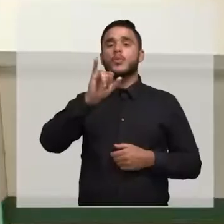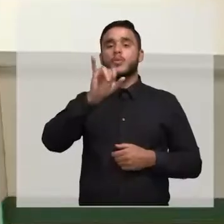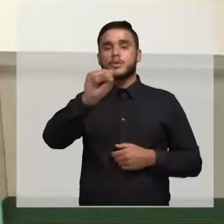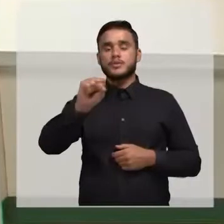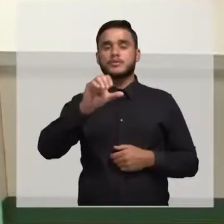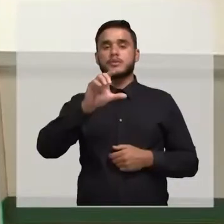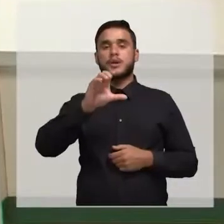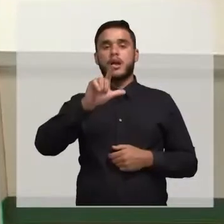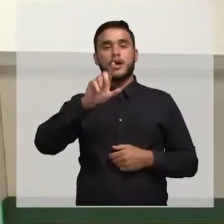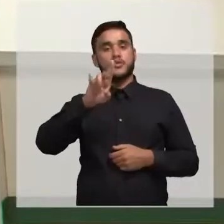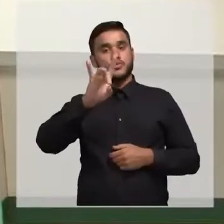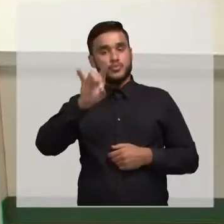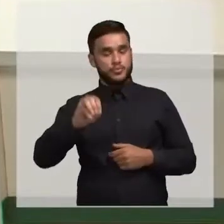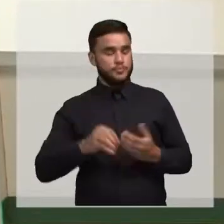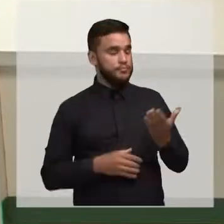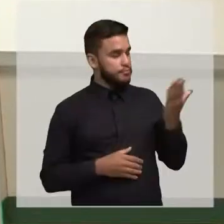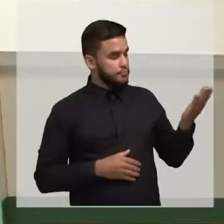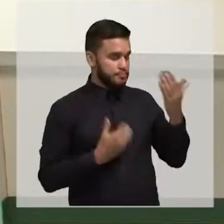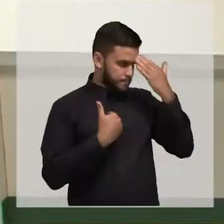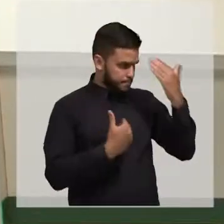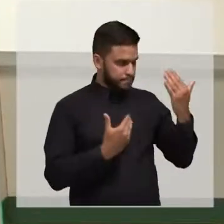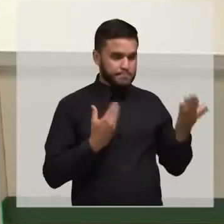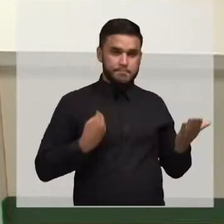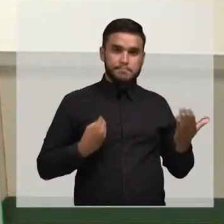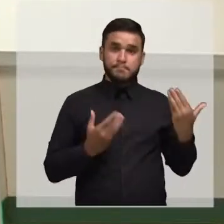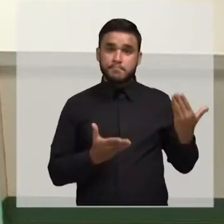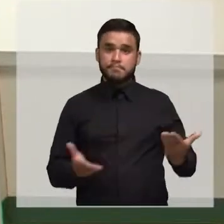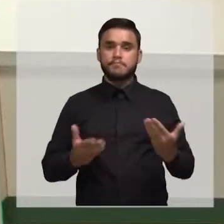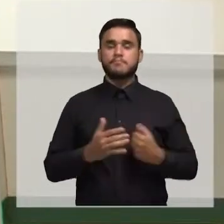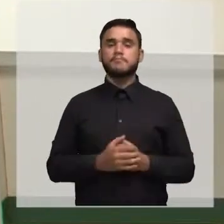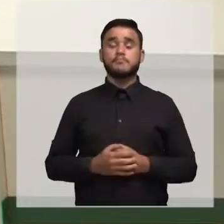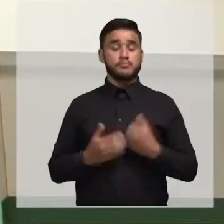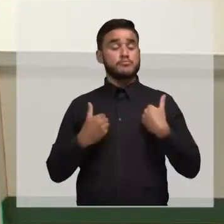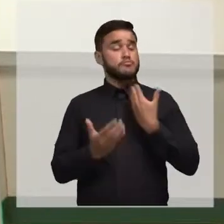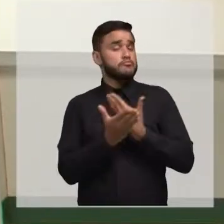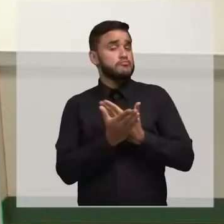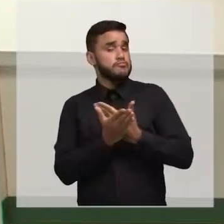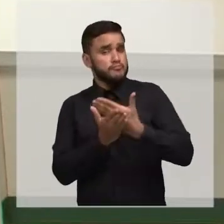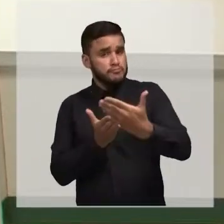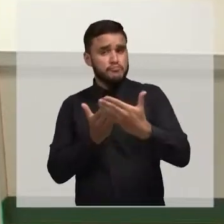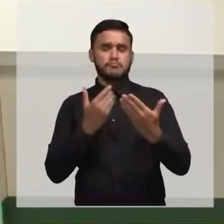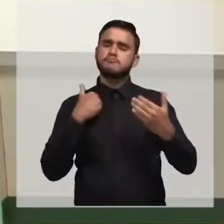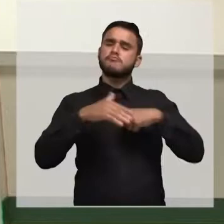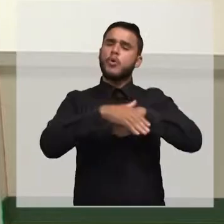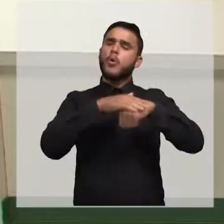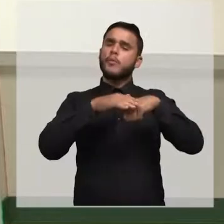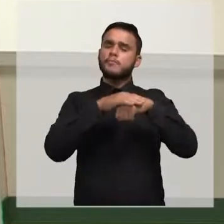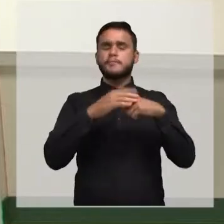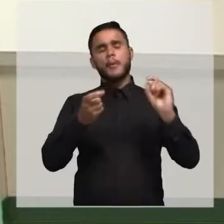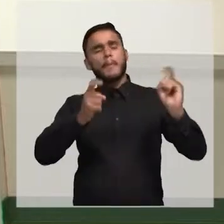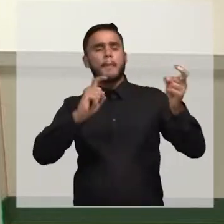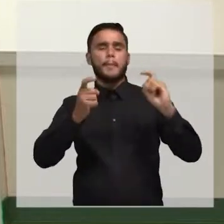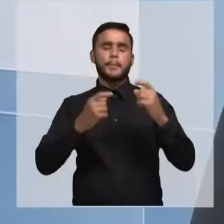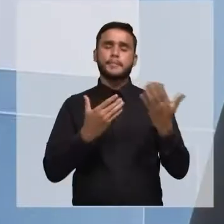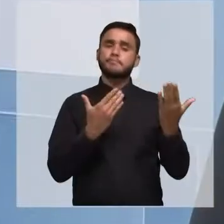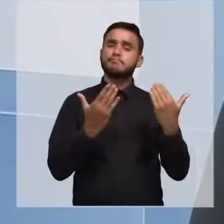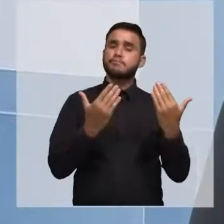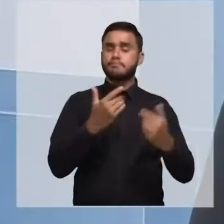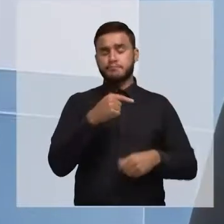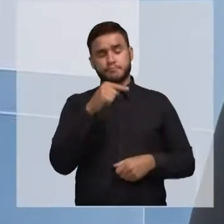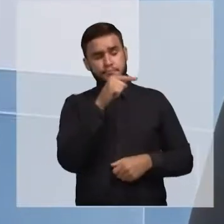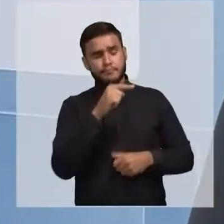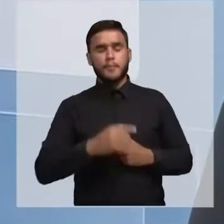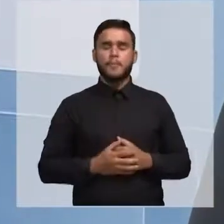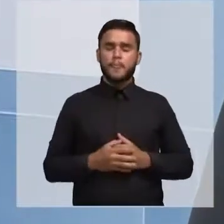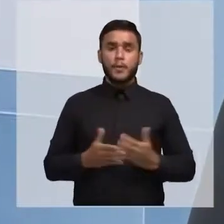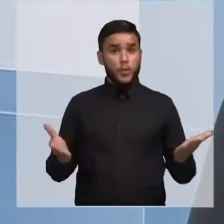tua vinda aqui. Eu vou começar, como dizia um amigo meu, pelo início. Saiu agora, essa semana,